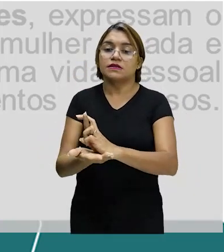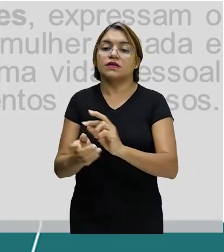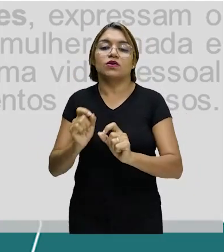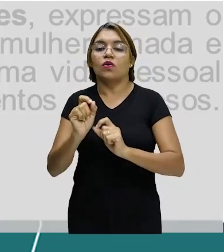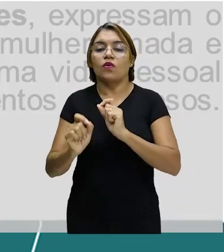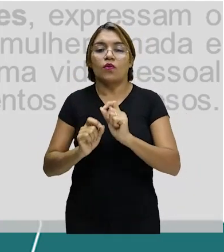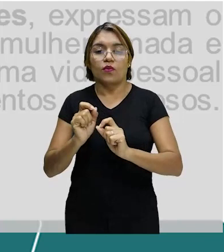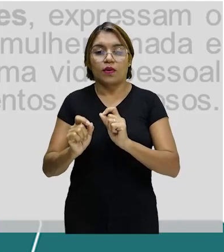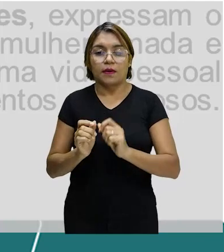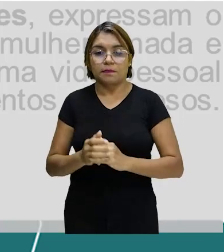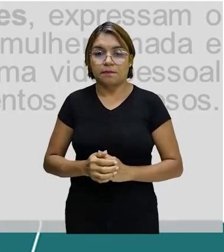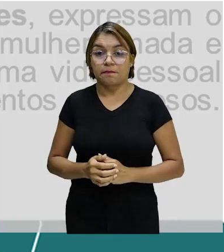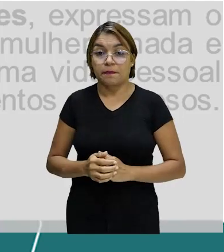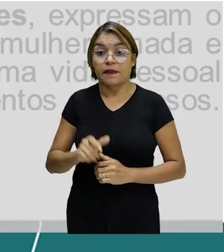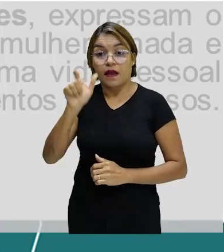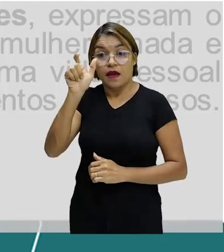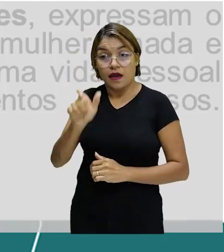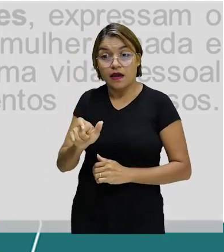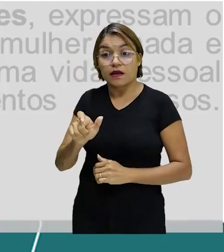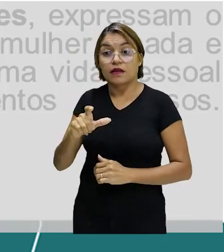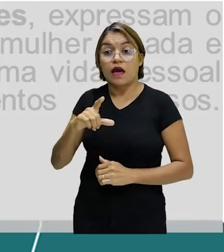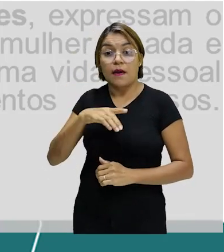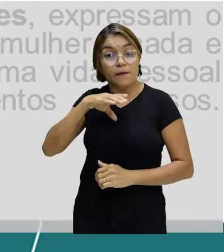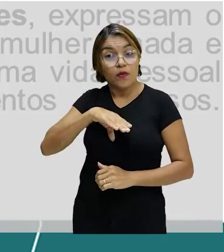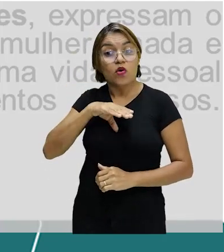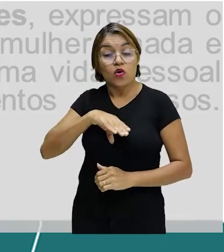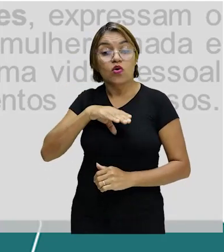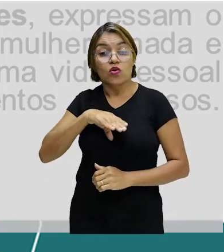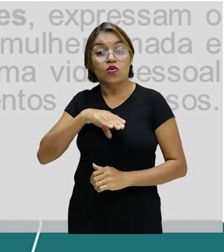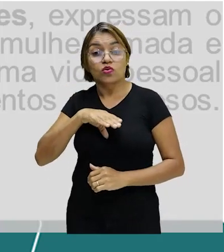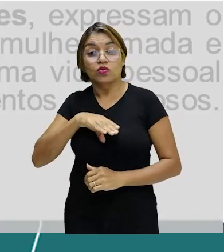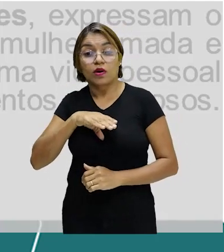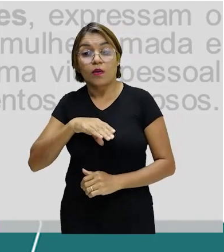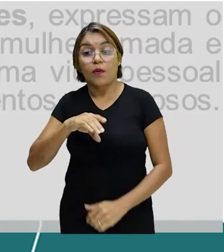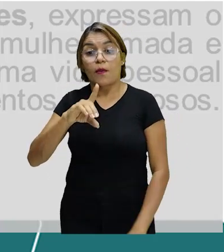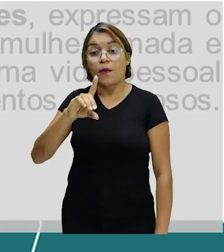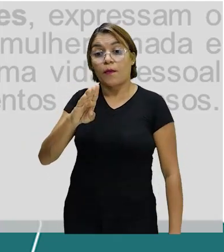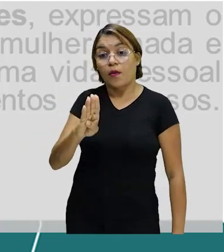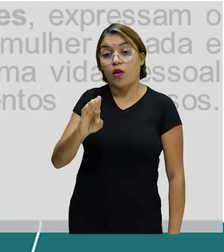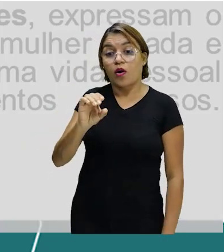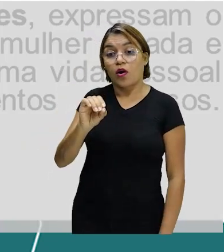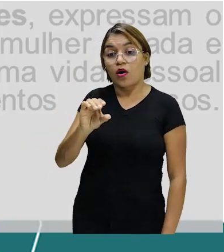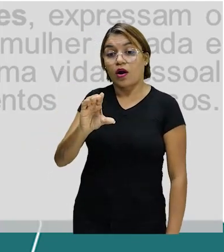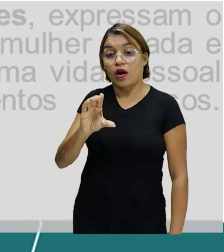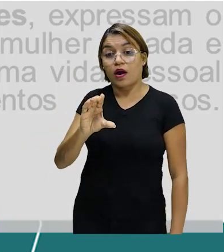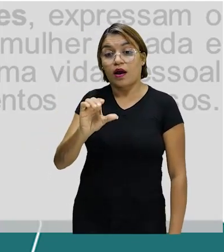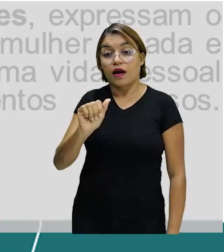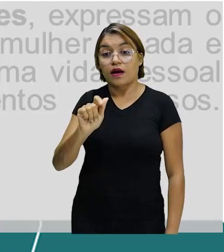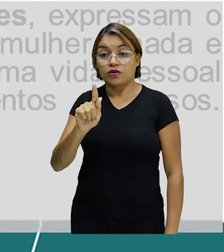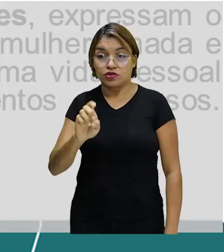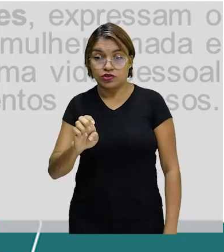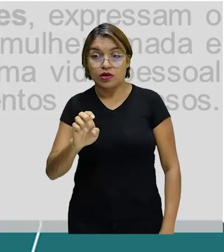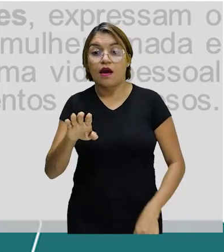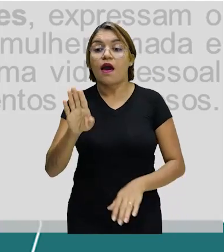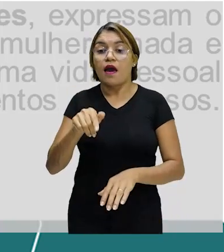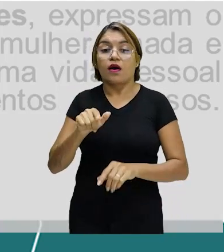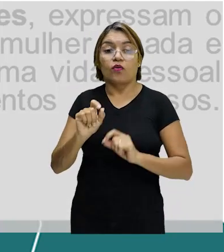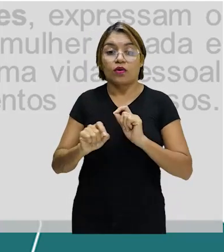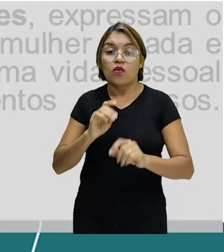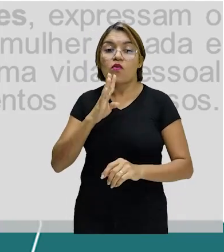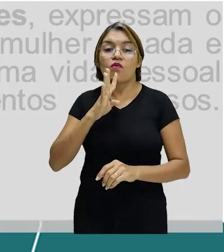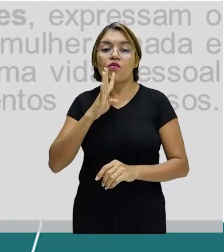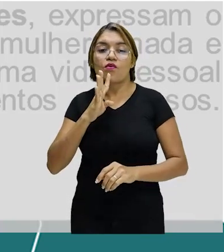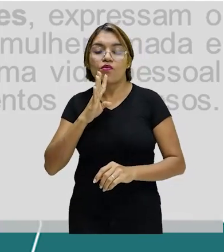português Manuel Maria Barbosa do Bocage, mais conhecido pelo sobrenome Bocage. O autor transitava entre temáticas diferentes